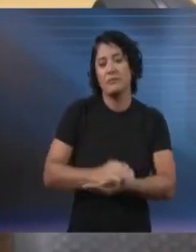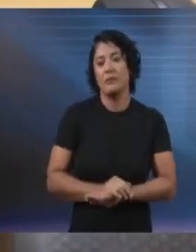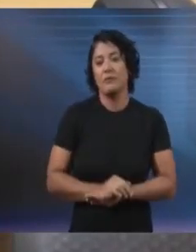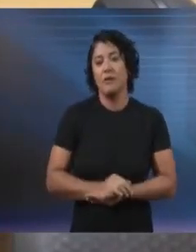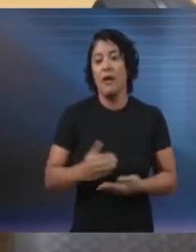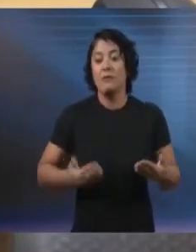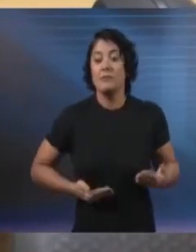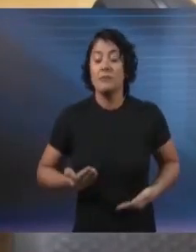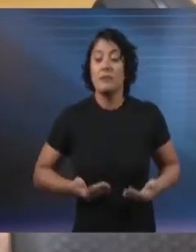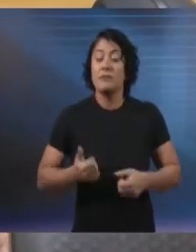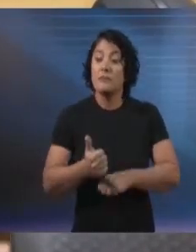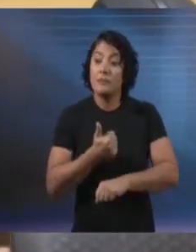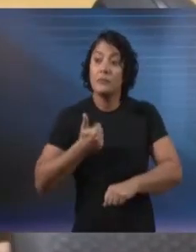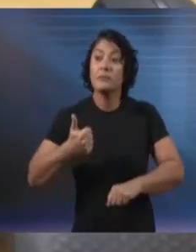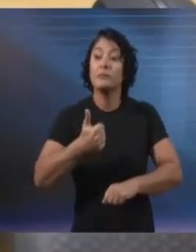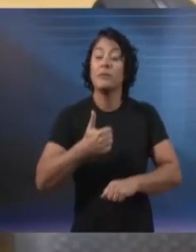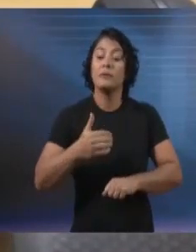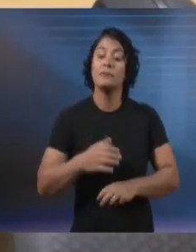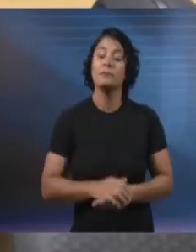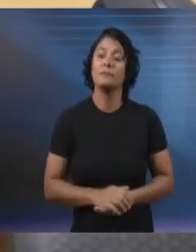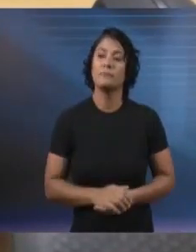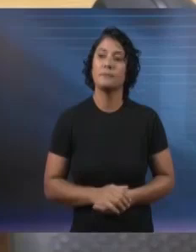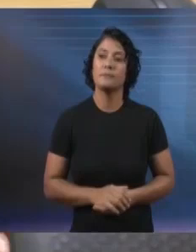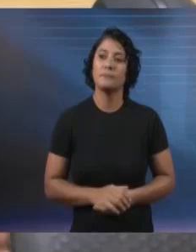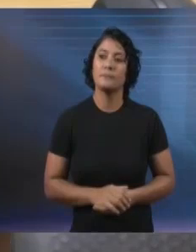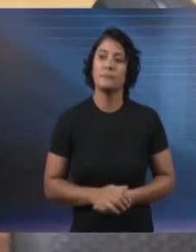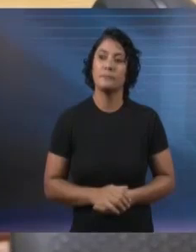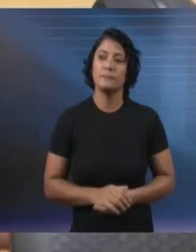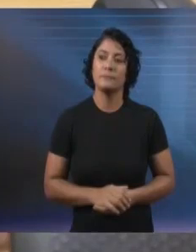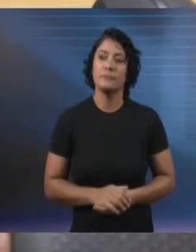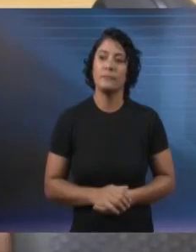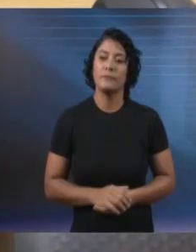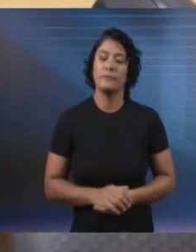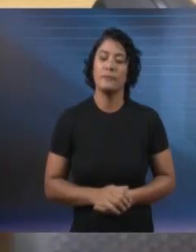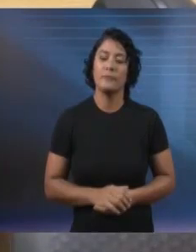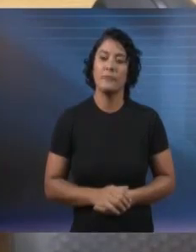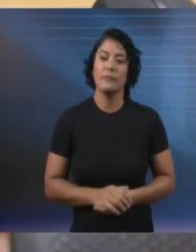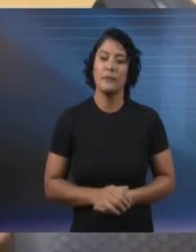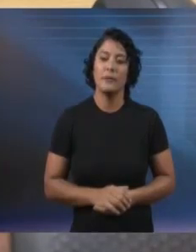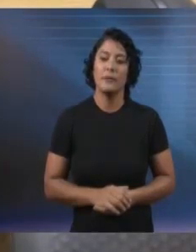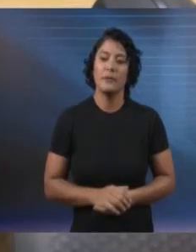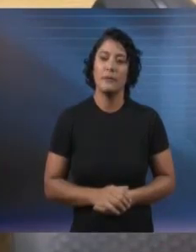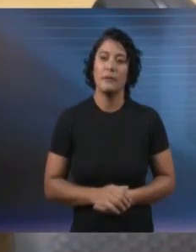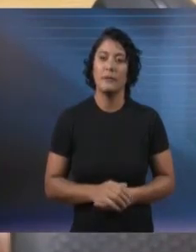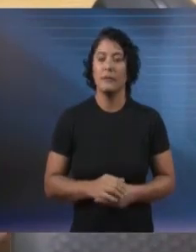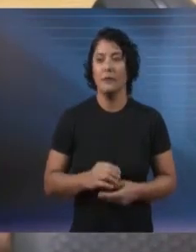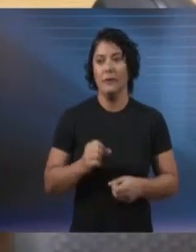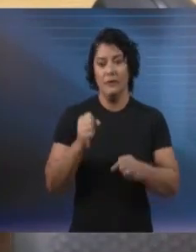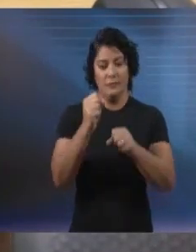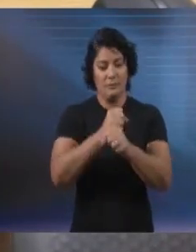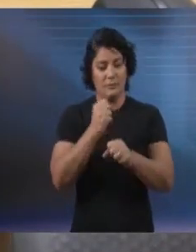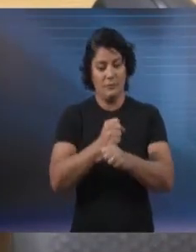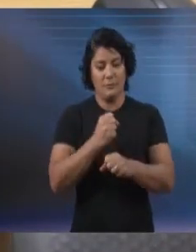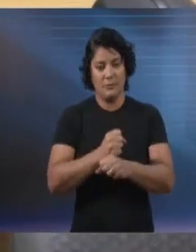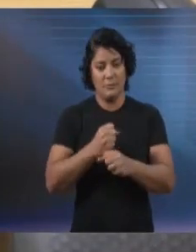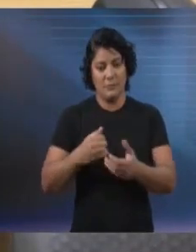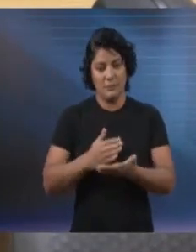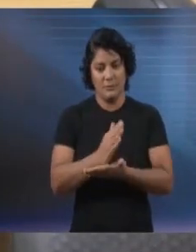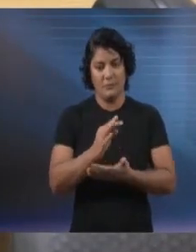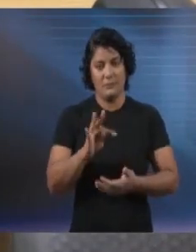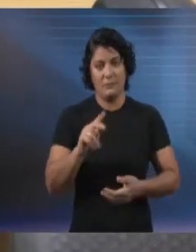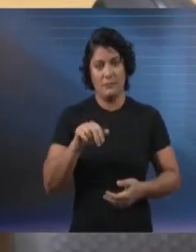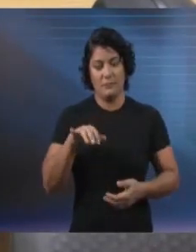serviço de restauração, tome agora a decisão e mande completar a obra da barragem Passagem das